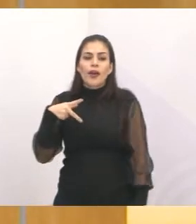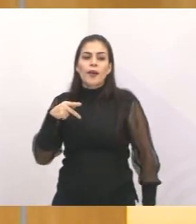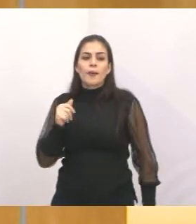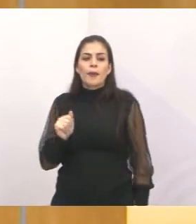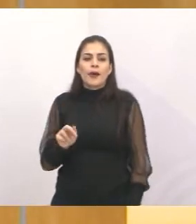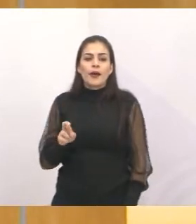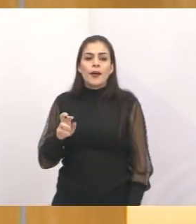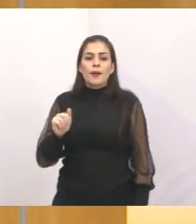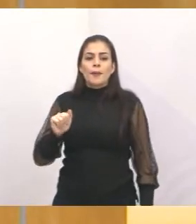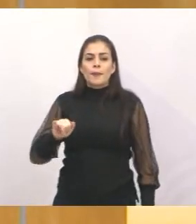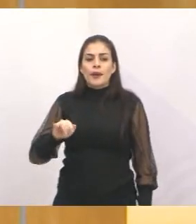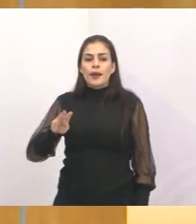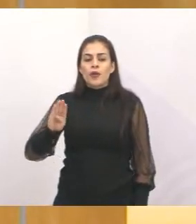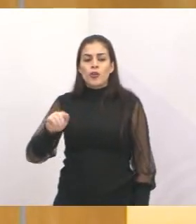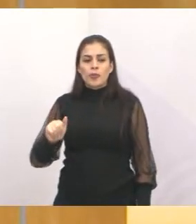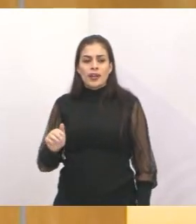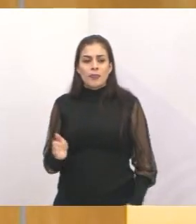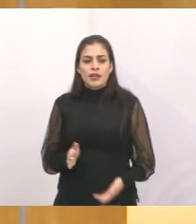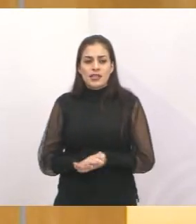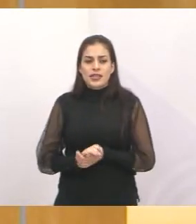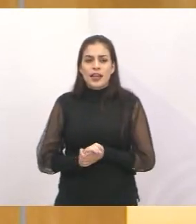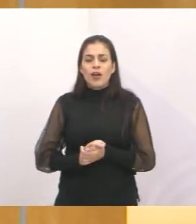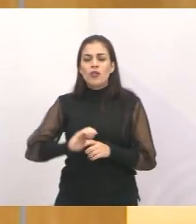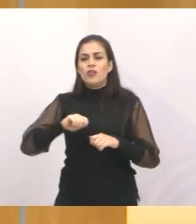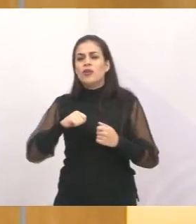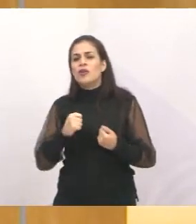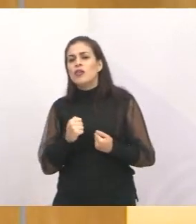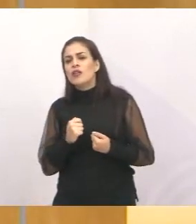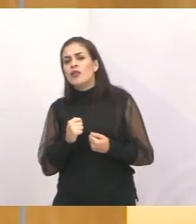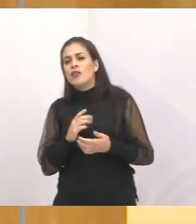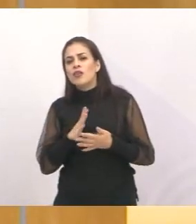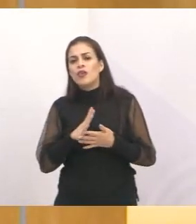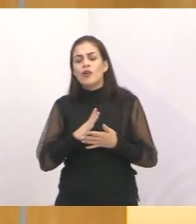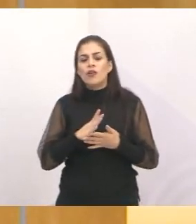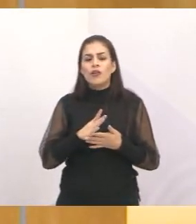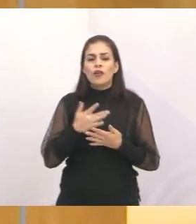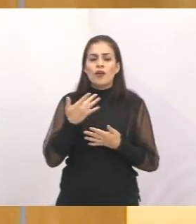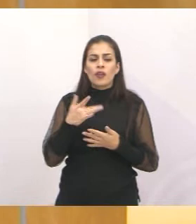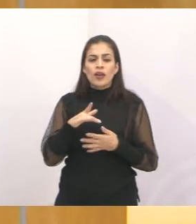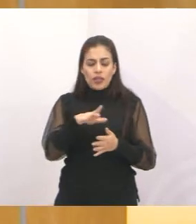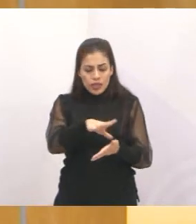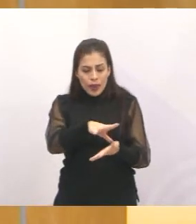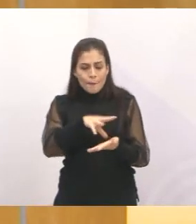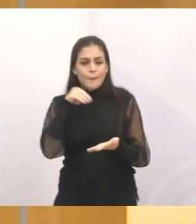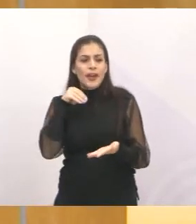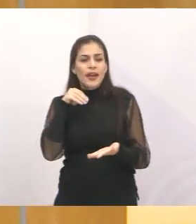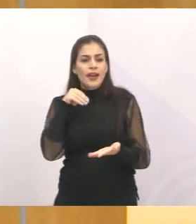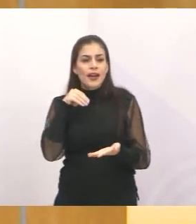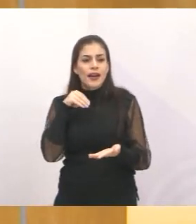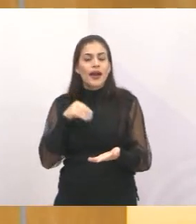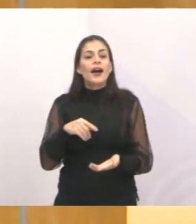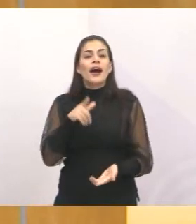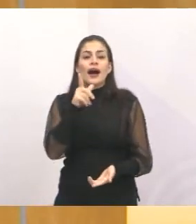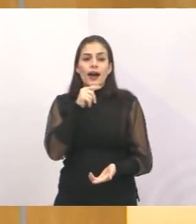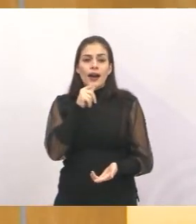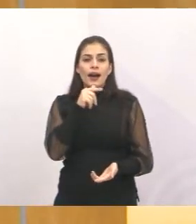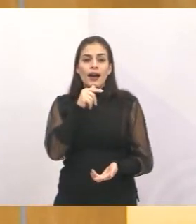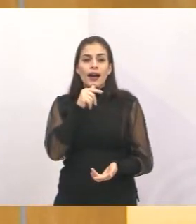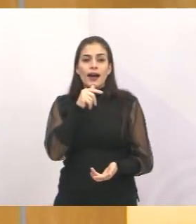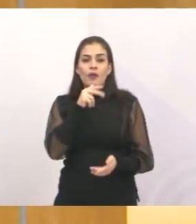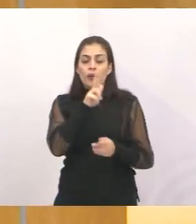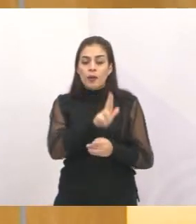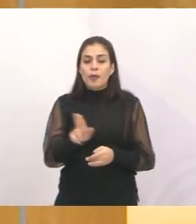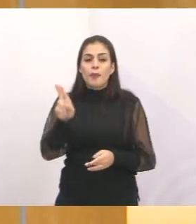E é do Rio Paraíba que nós extraímos a água para poder levar na torneira, levar